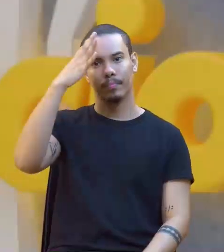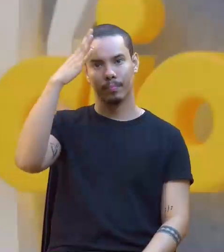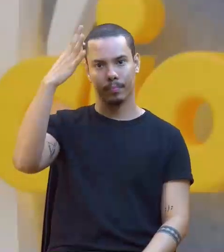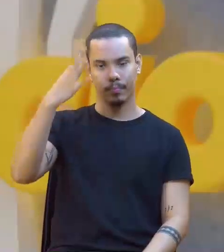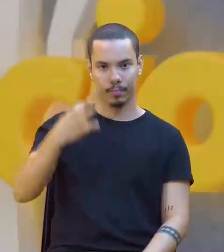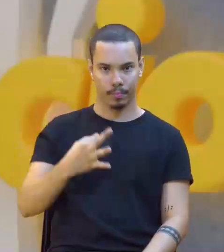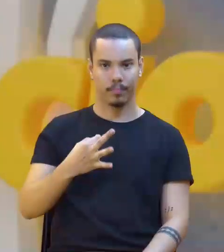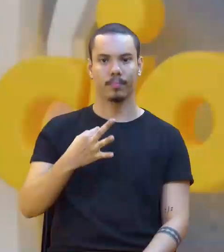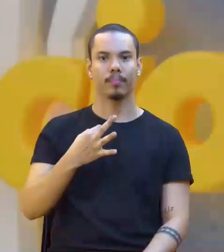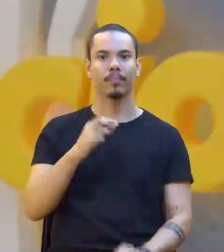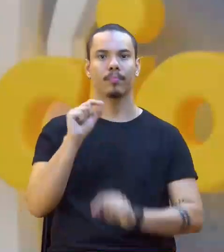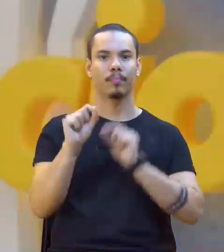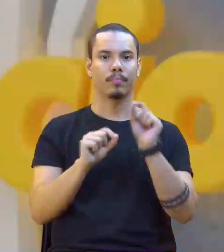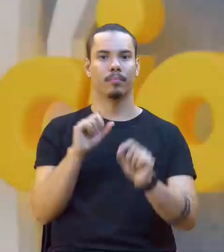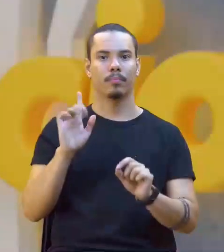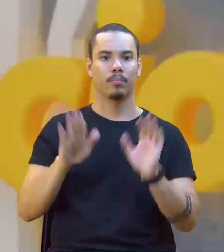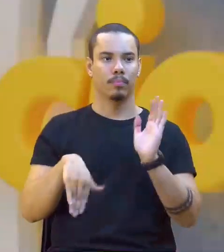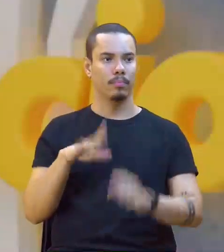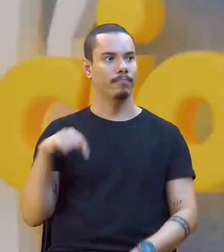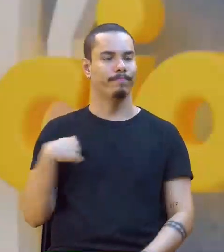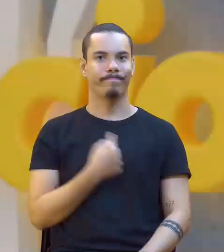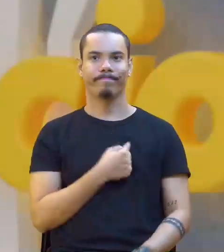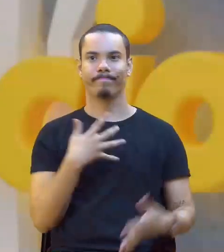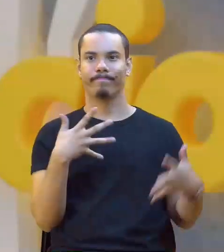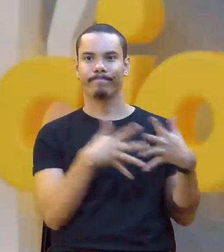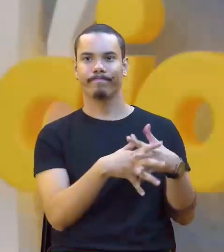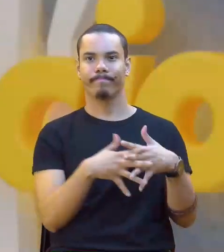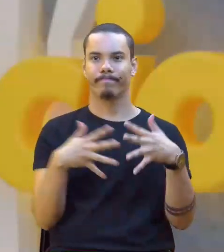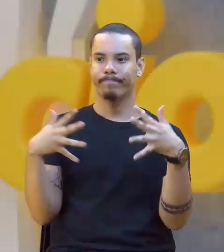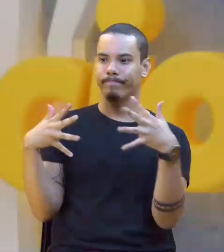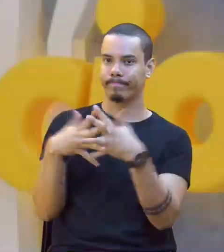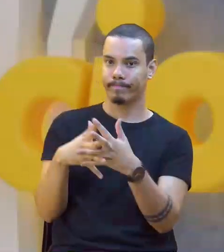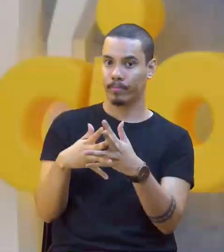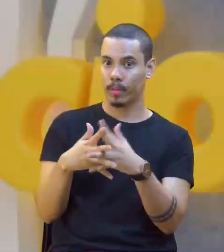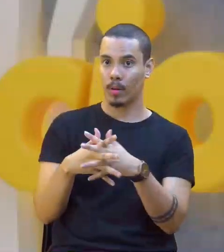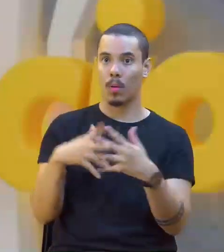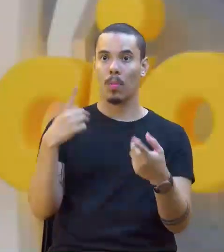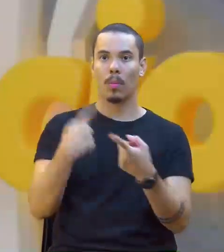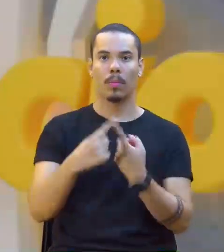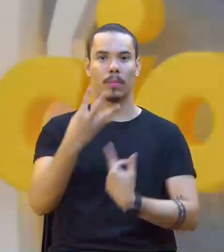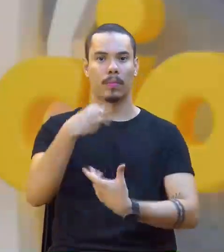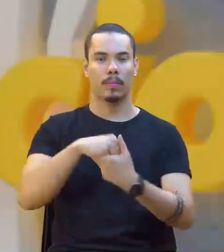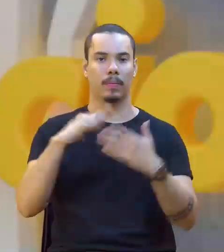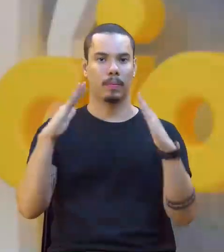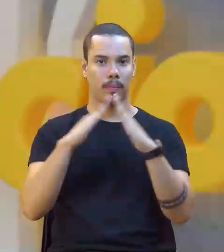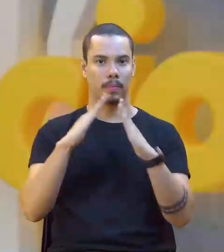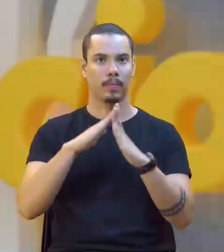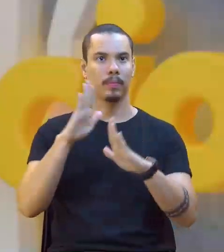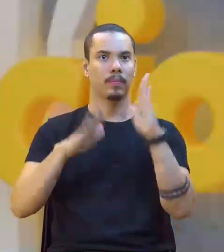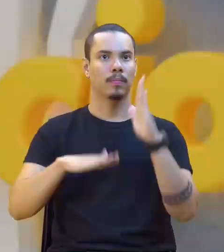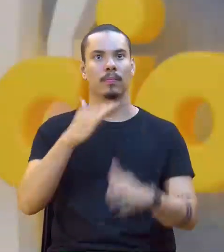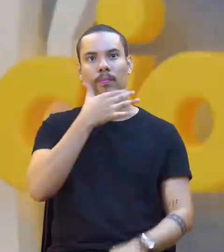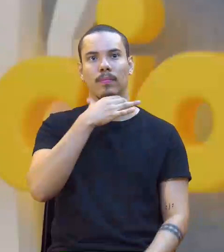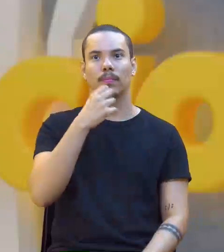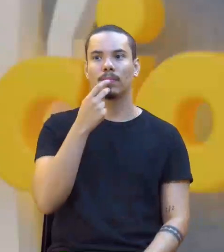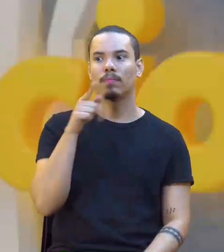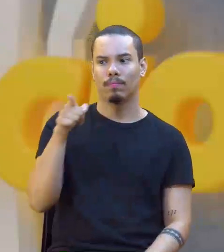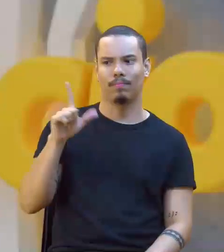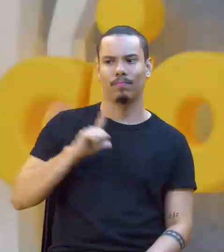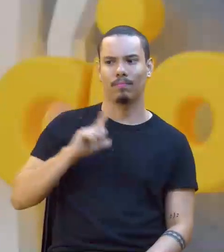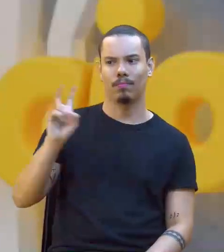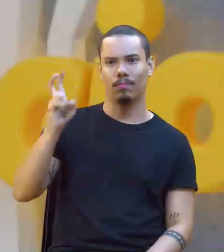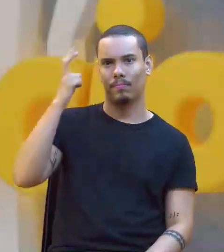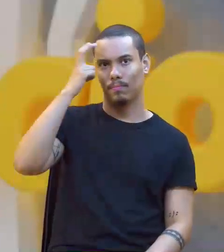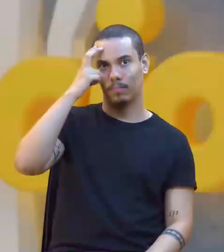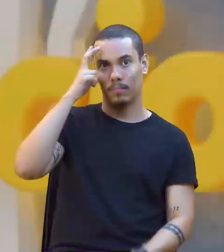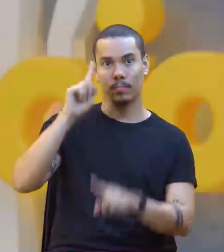a gente se confunde, porque na minha casa, muitas vezes meu pai falava, é porque fulano tem cultura. A cultura